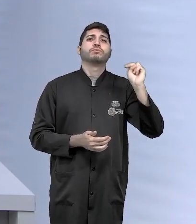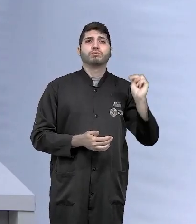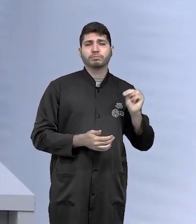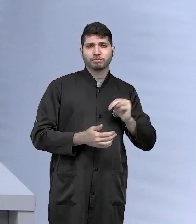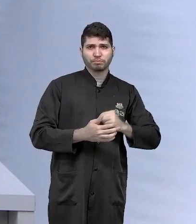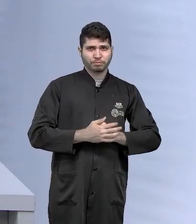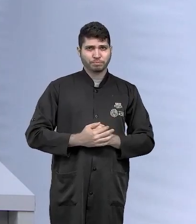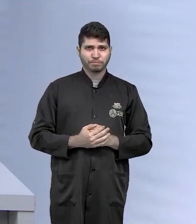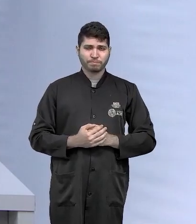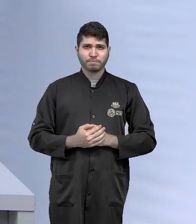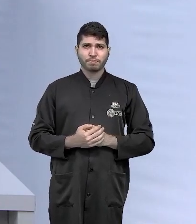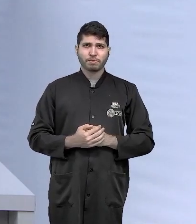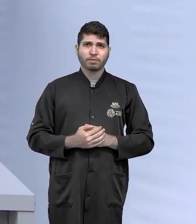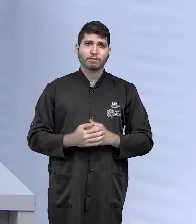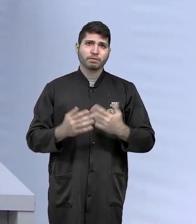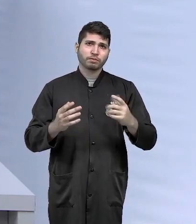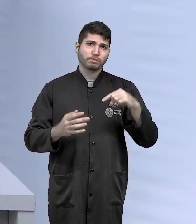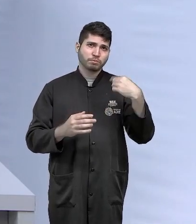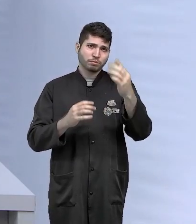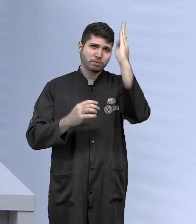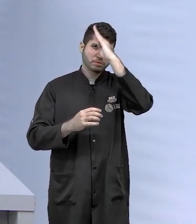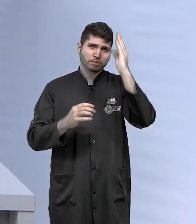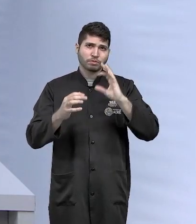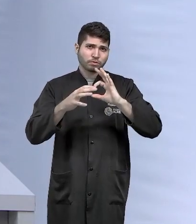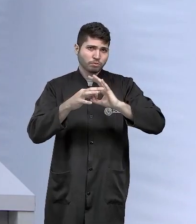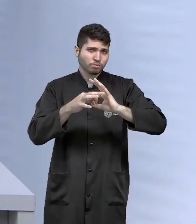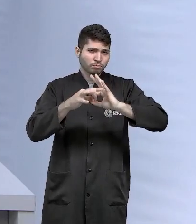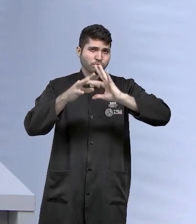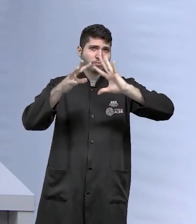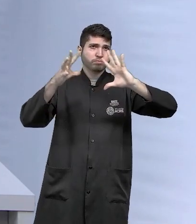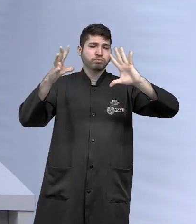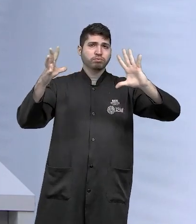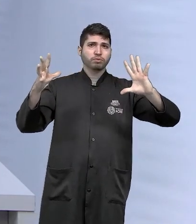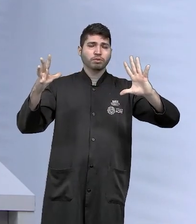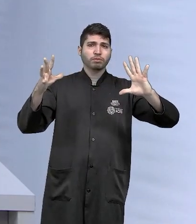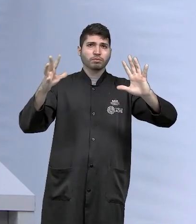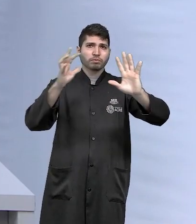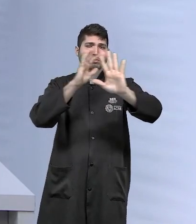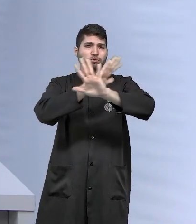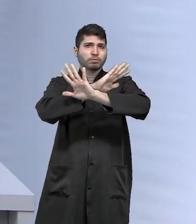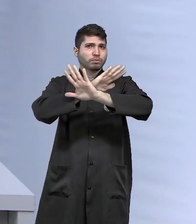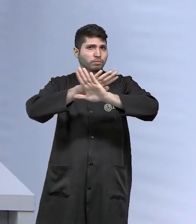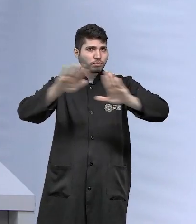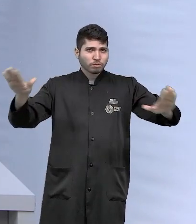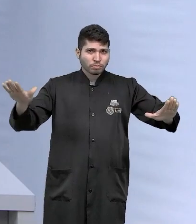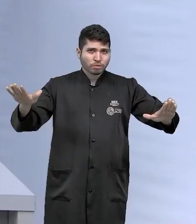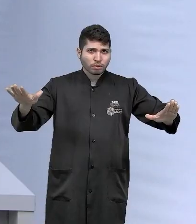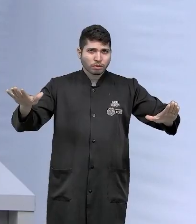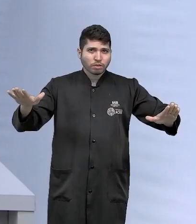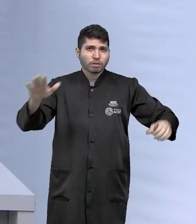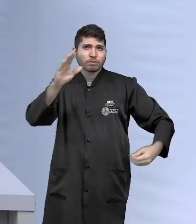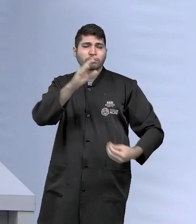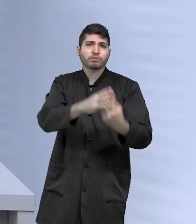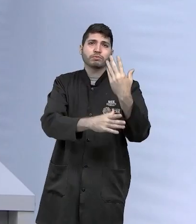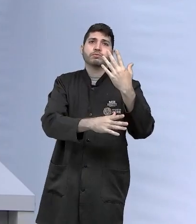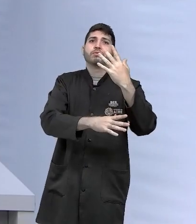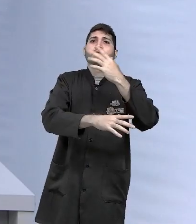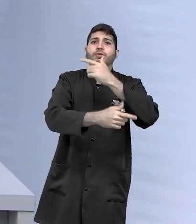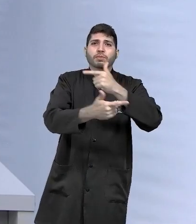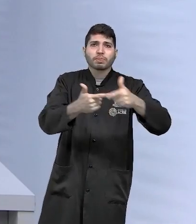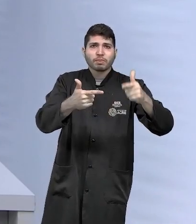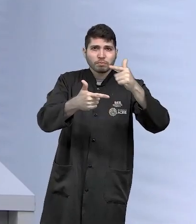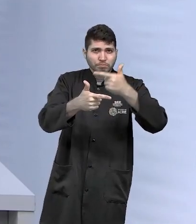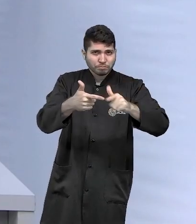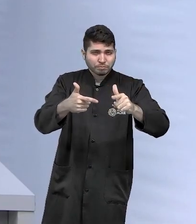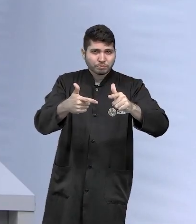E quando o Brasil aboliu a escravidão, quando acabou a escravidão no Brasil, nasce um grande problema. Para onde